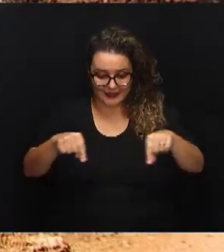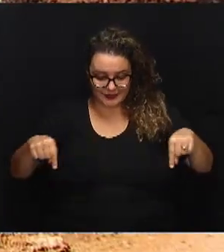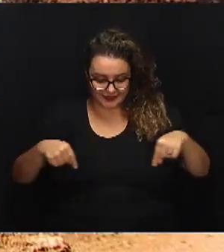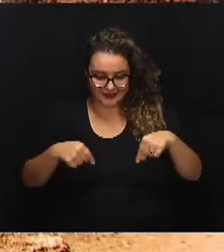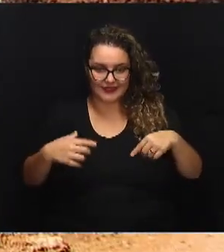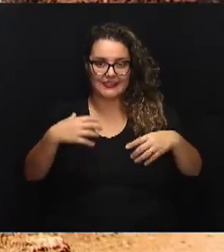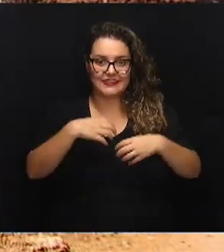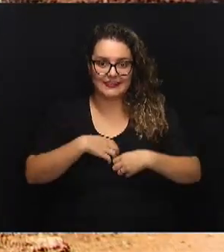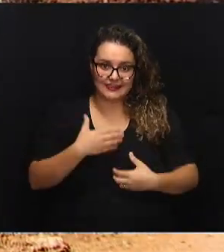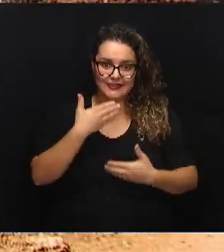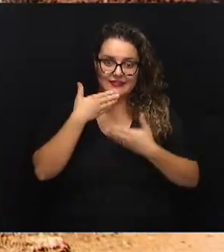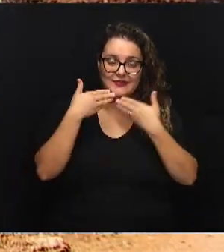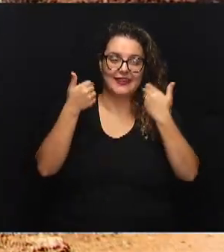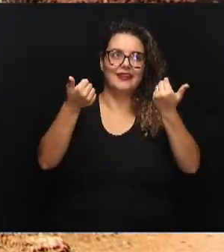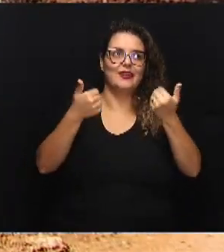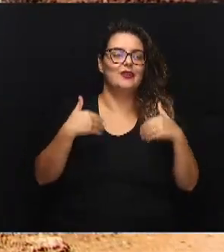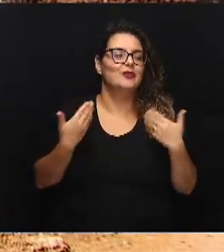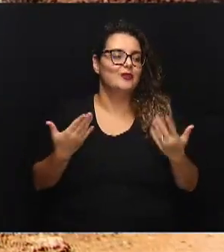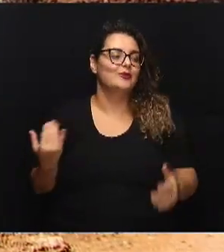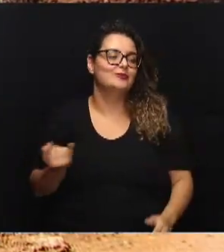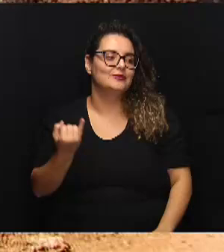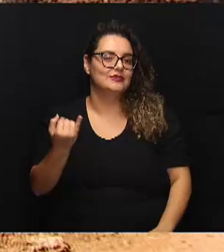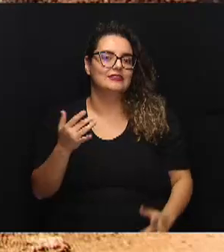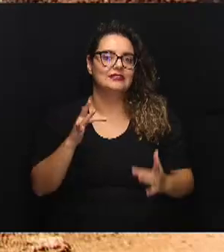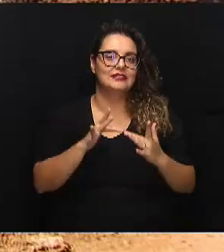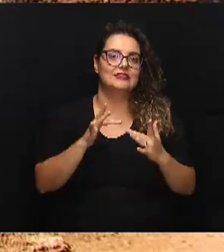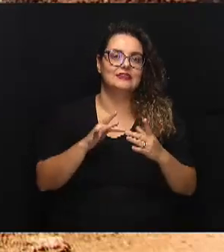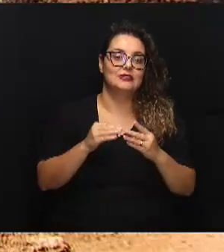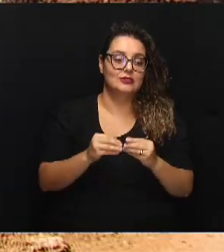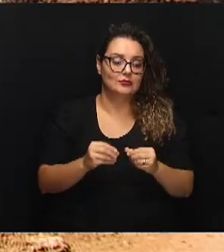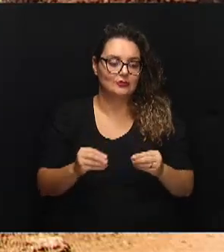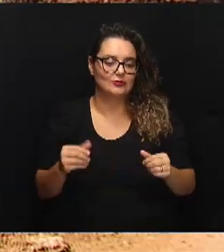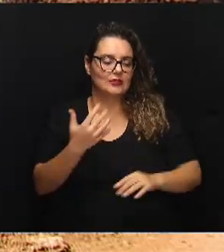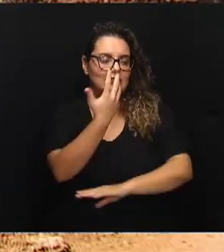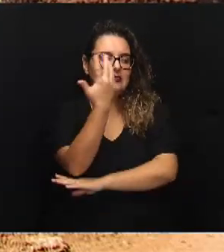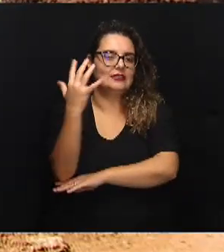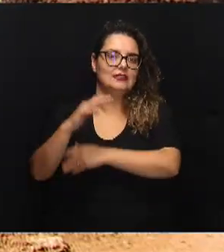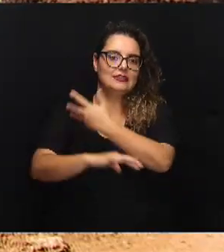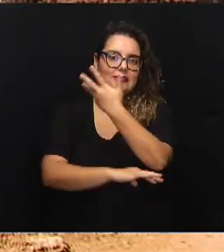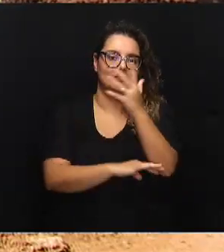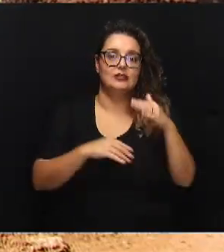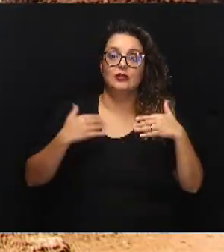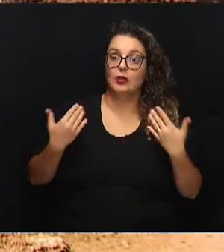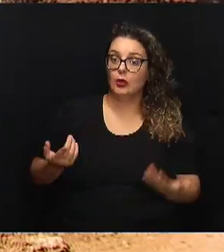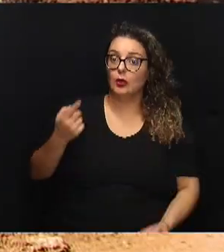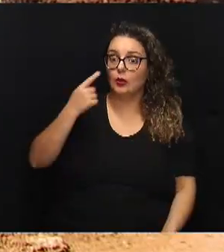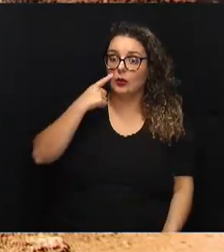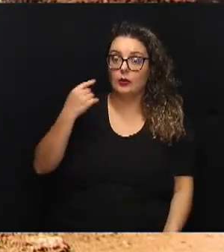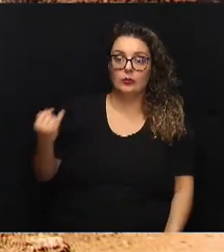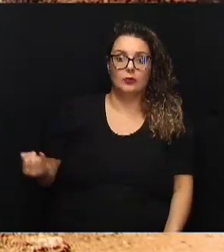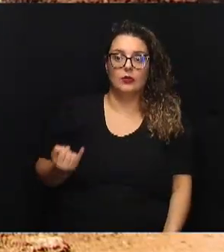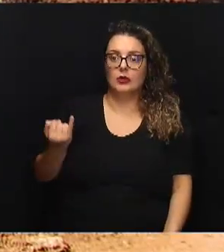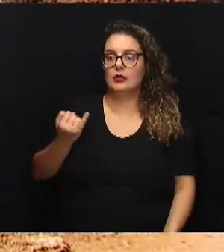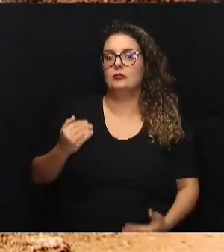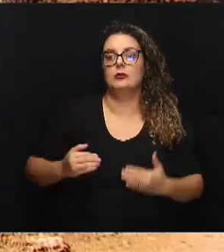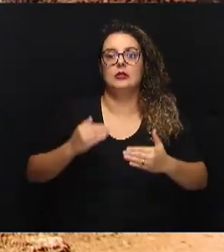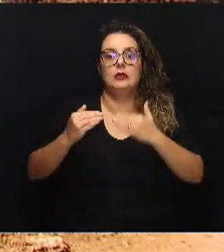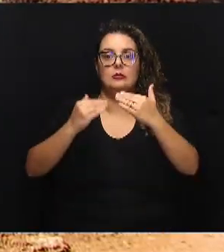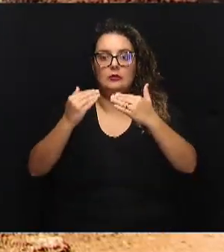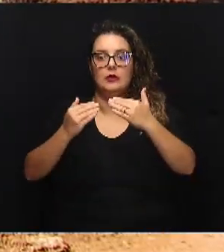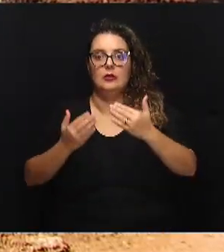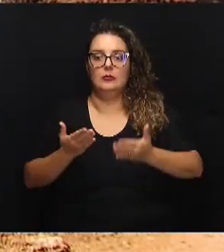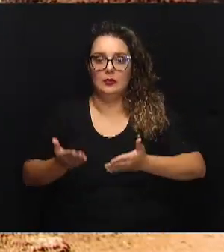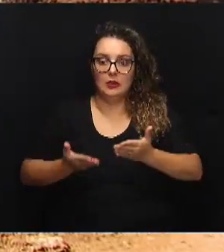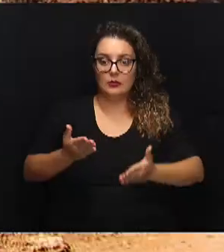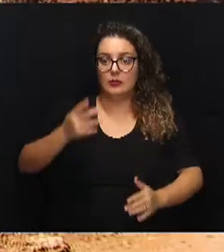sente melhor, né? Qual que é a importância desse contato com a terra, com a natureza? Olha, é fundamental para a recuperação, para o